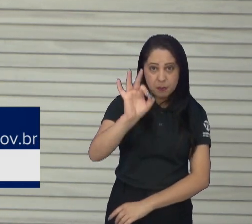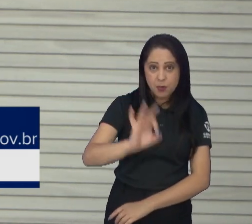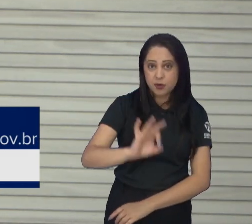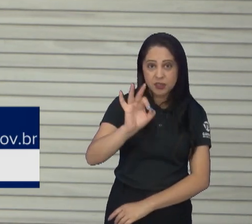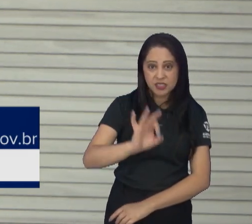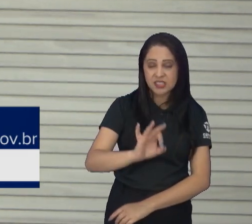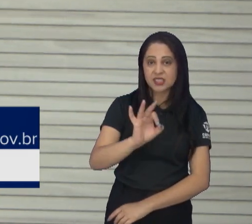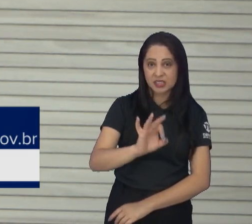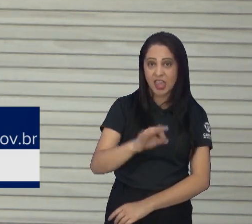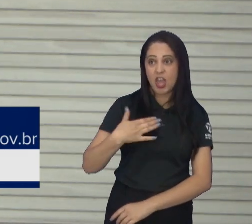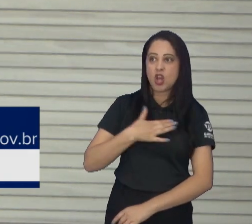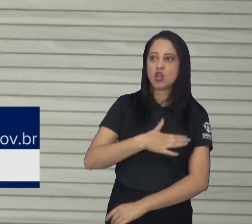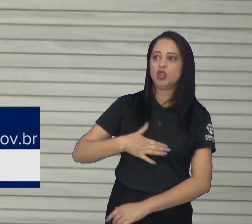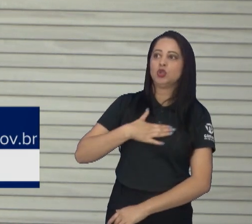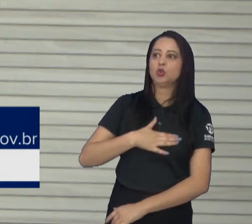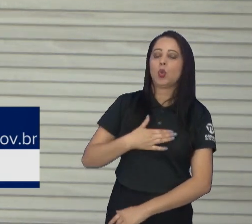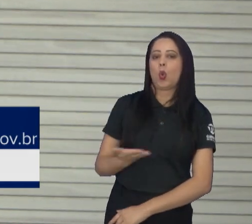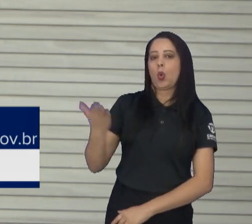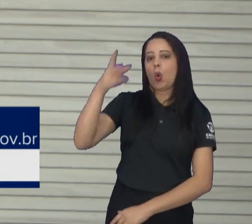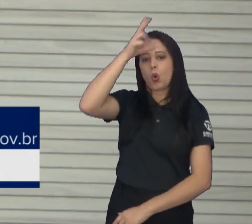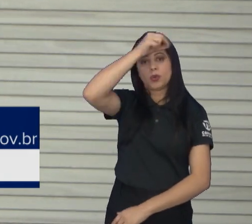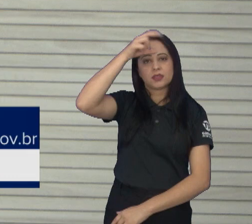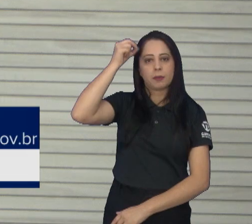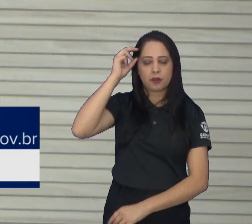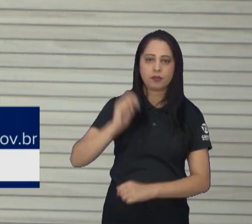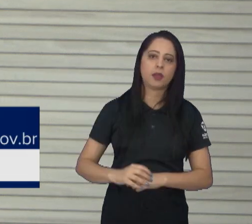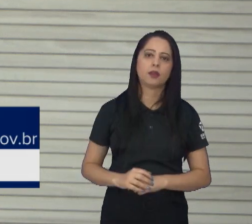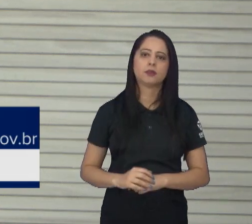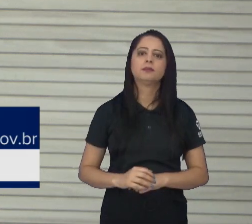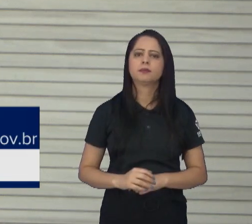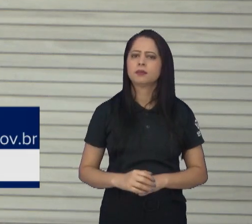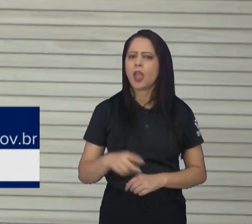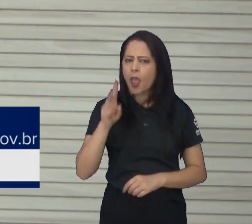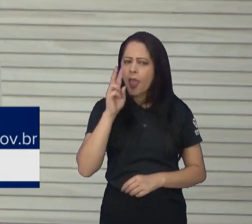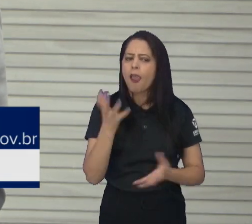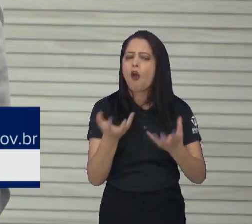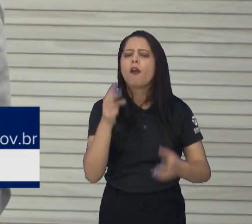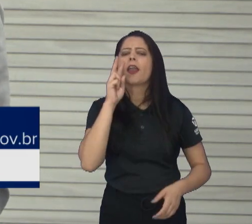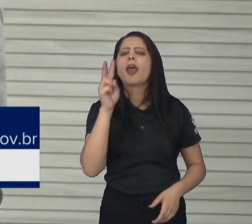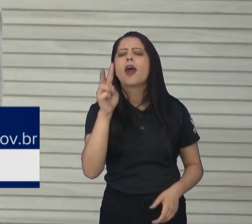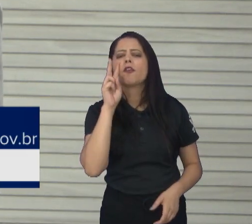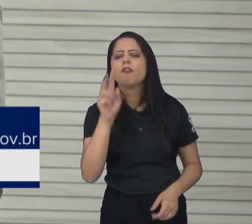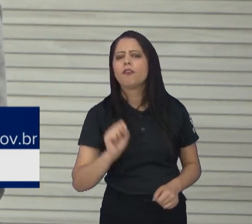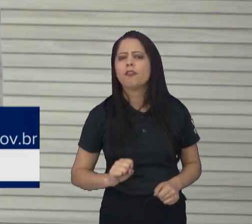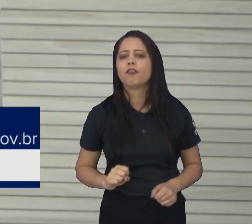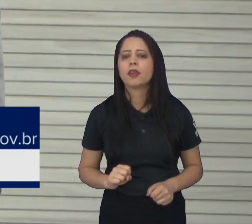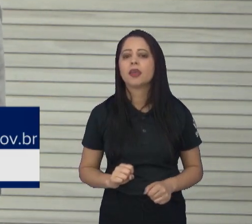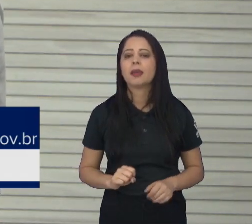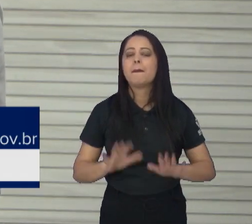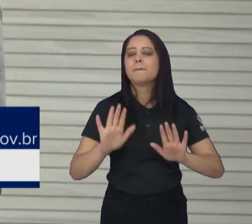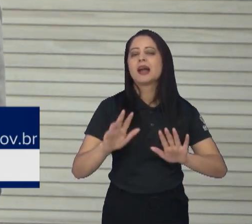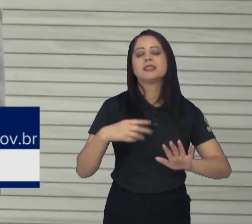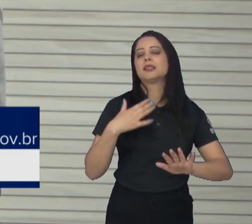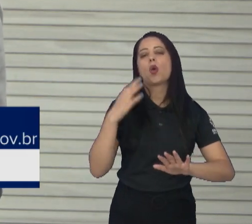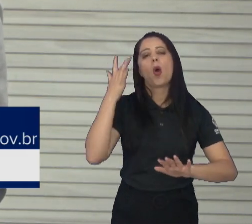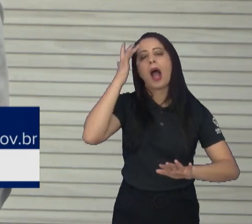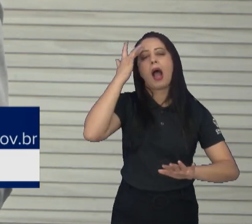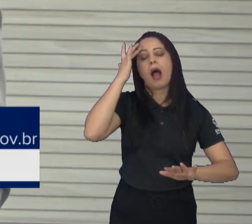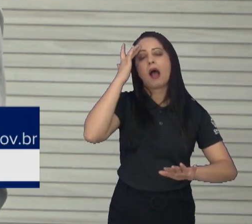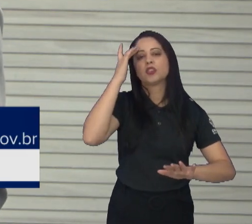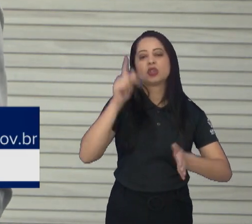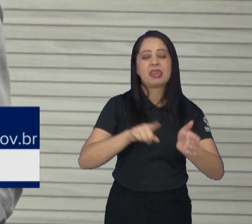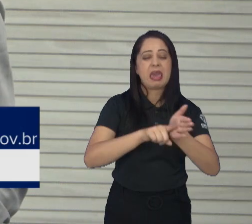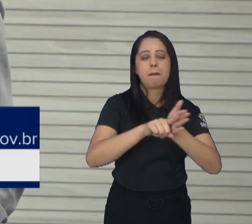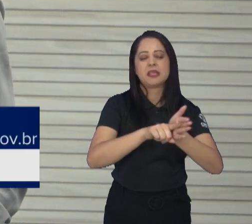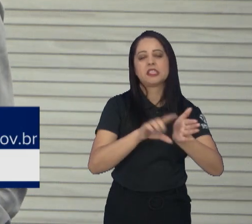dele, depois dessas barbaridades da GCM, e outra pesquisa, essa pesquisa deve ter sido feita no Urbanova e no centro aqui,